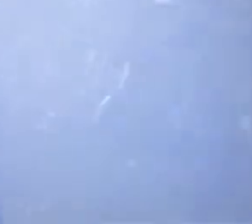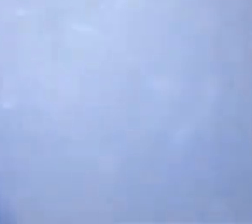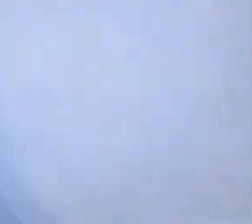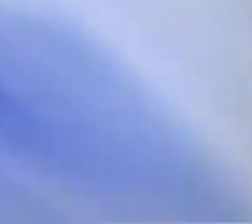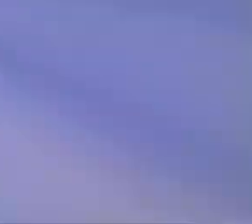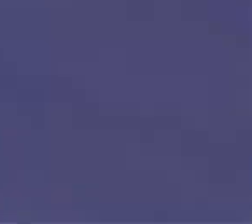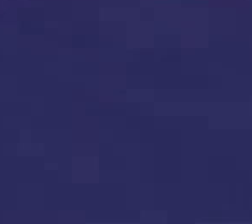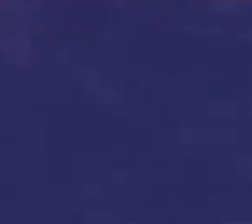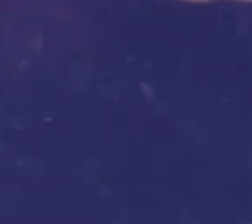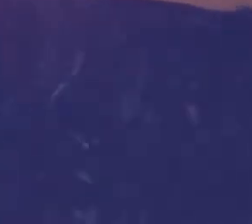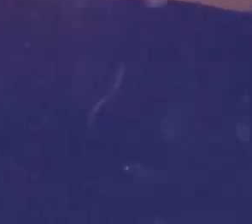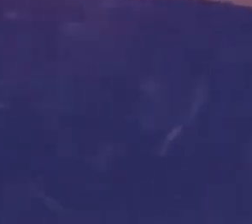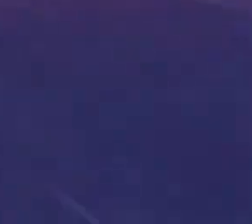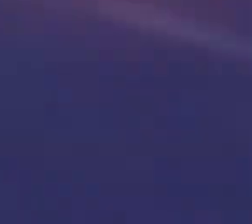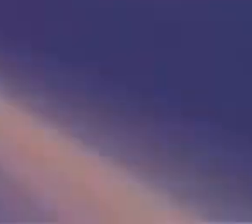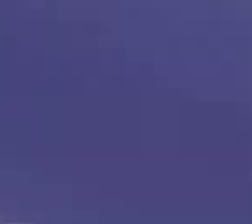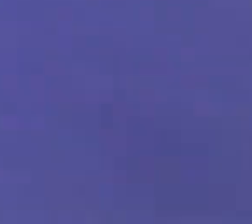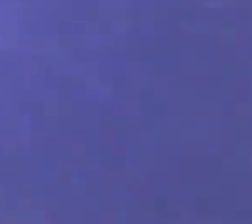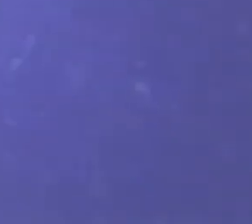E